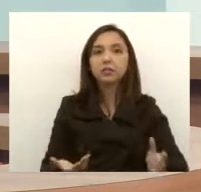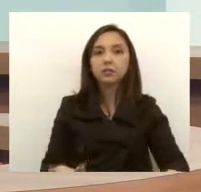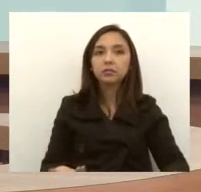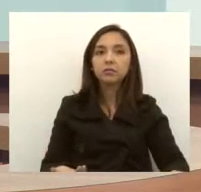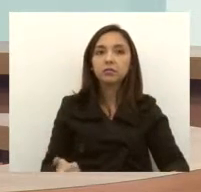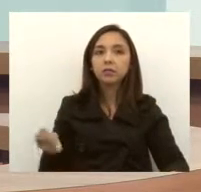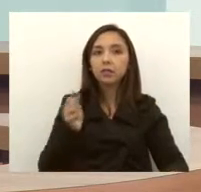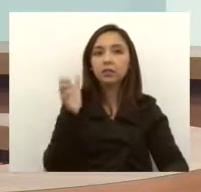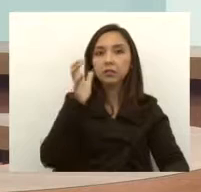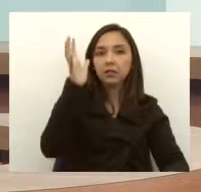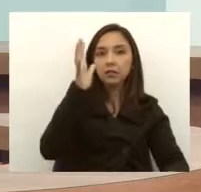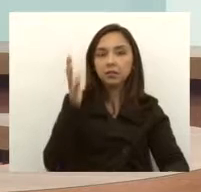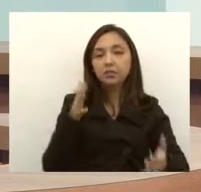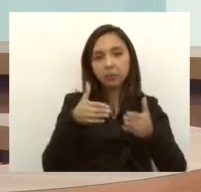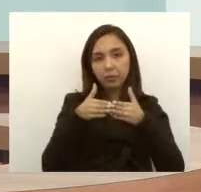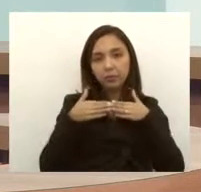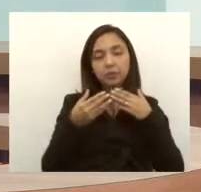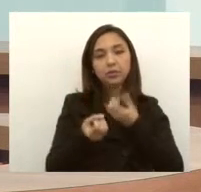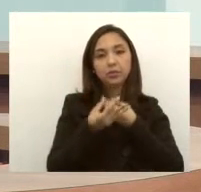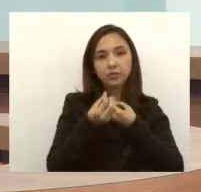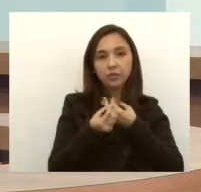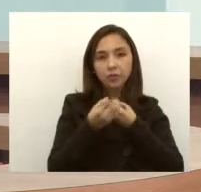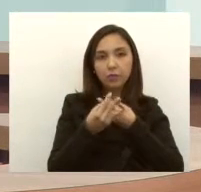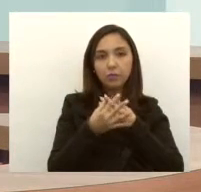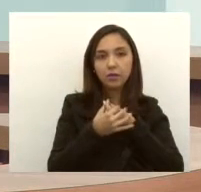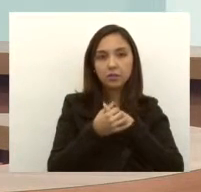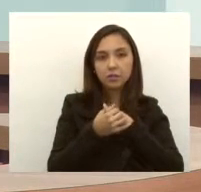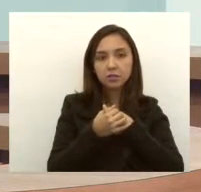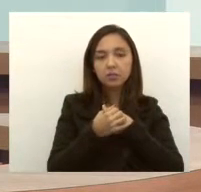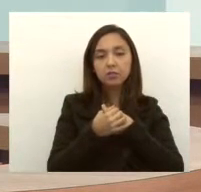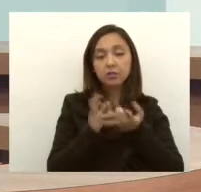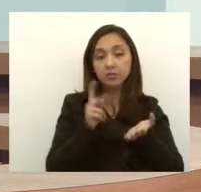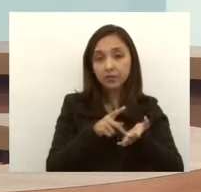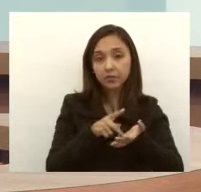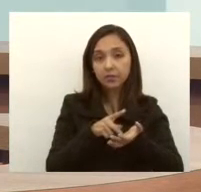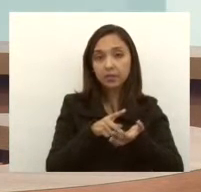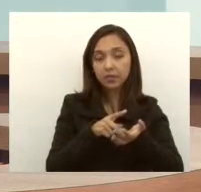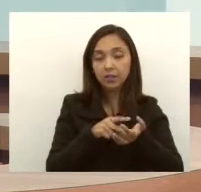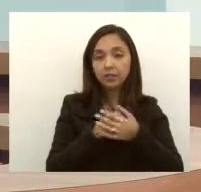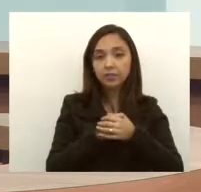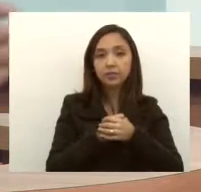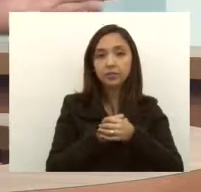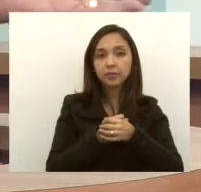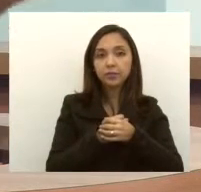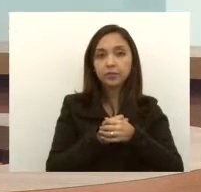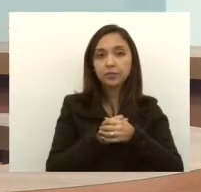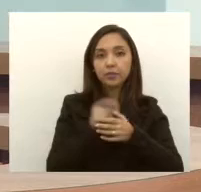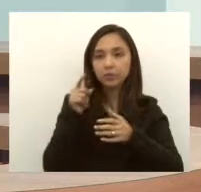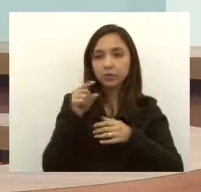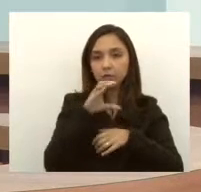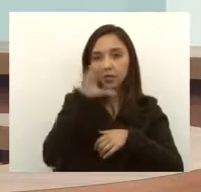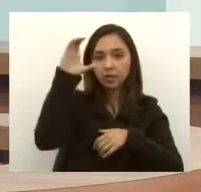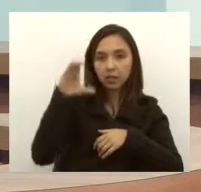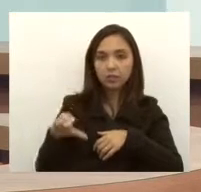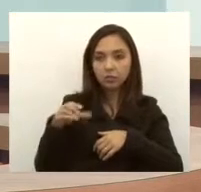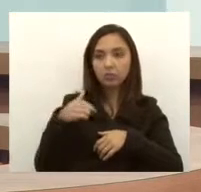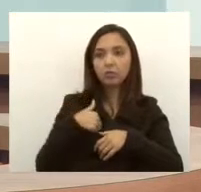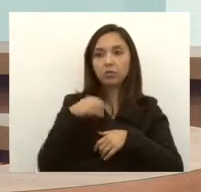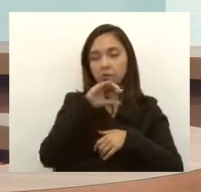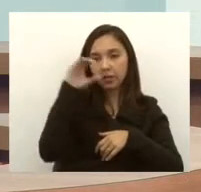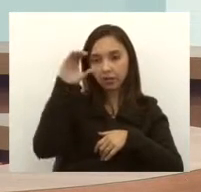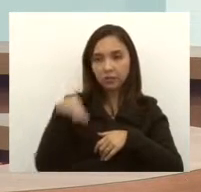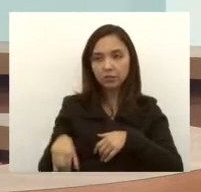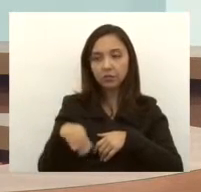caríssima, que inclusive eu vou pedir informações, né? Na realidade, vereador Tico, né? O senhor é católico, eu sou católico, o vereador